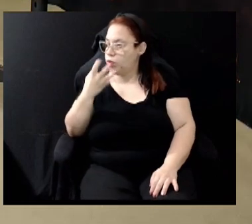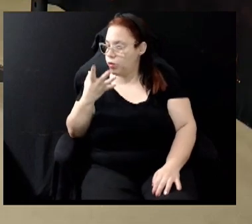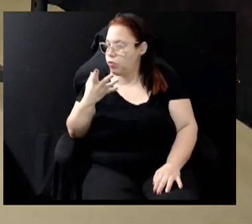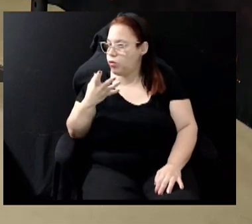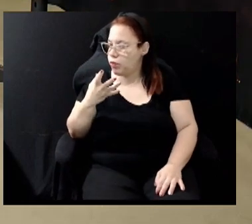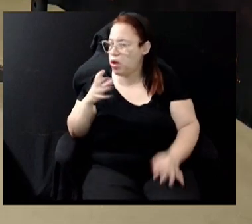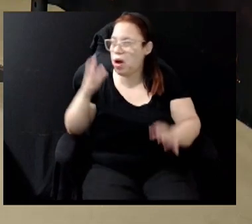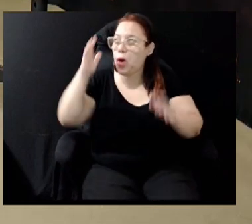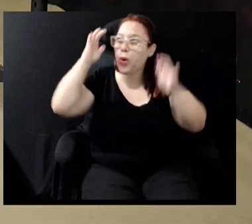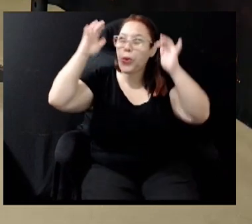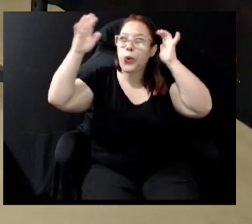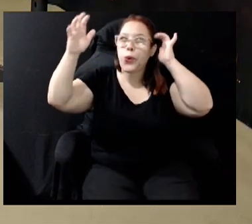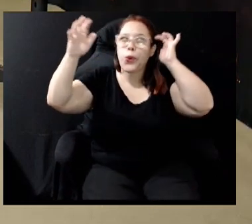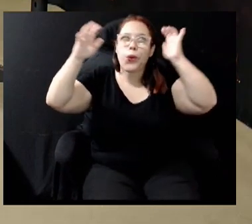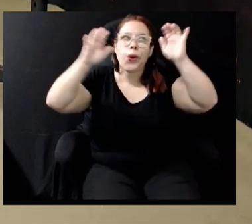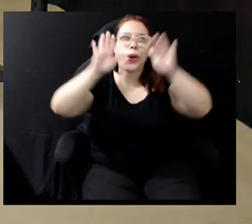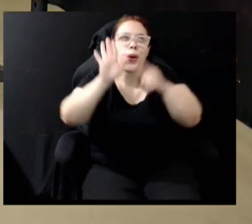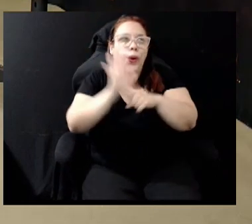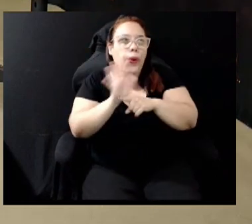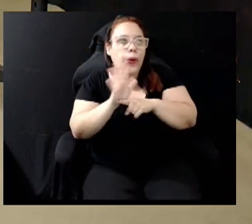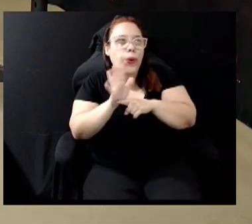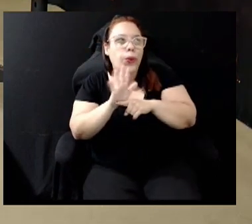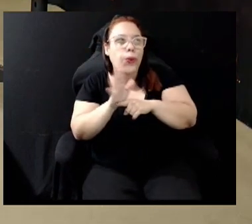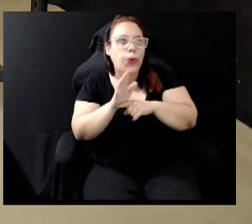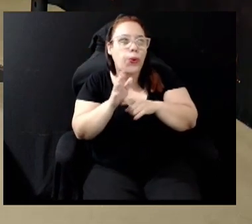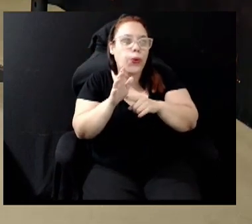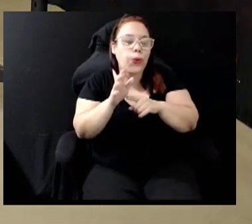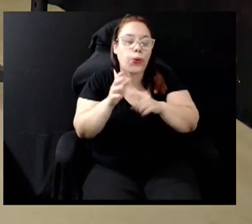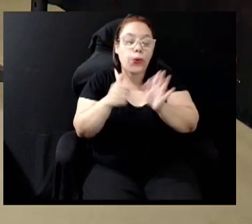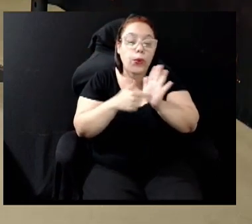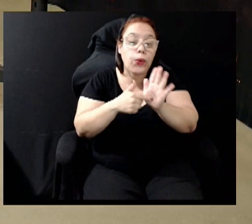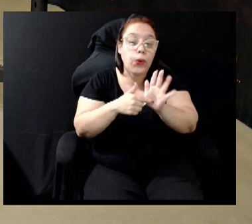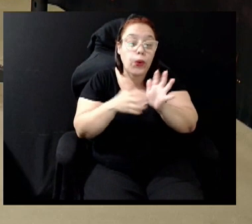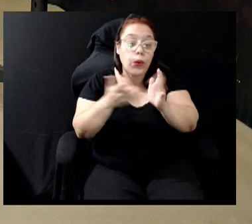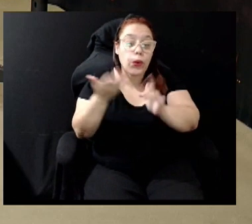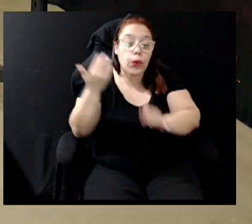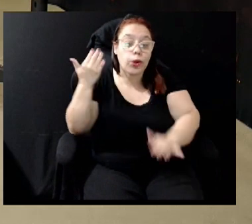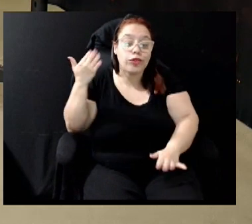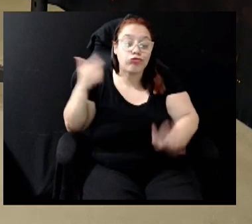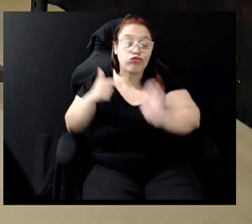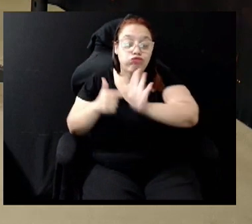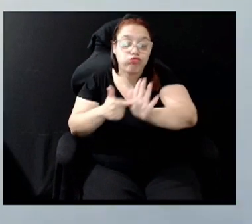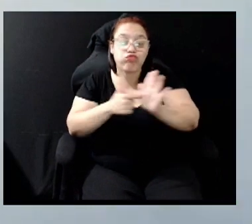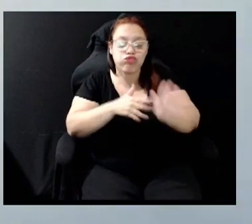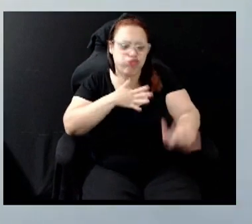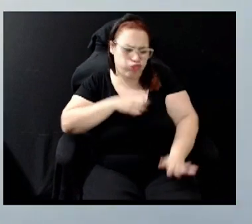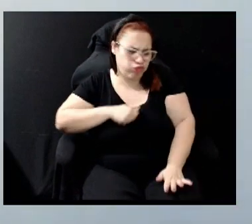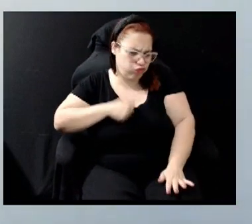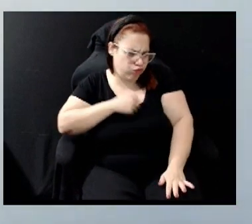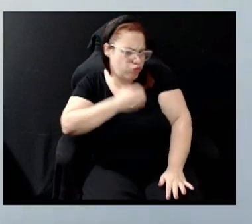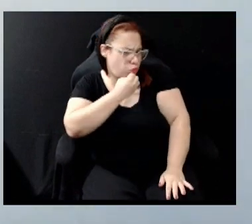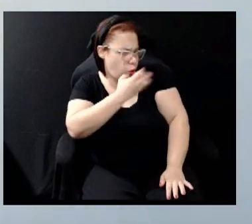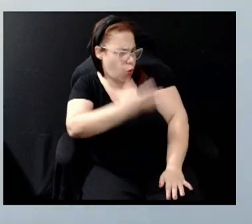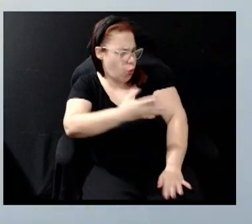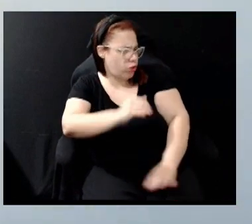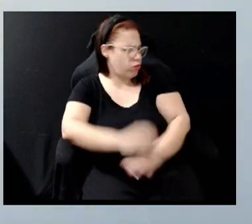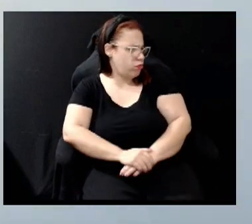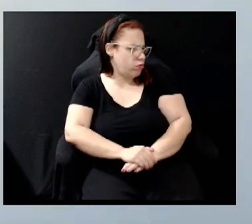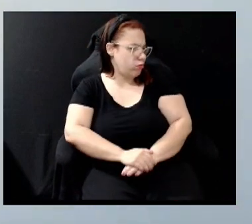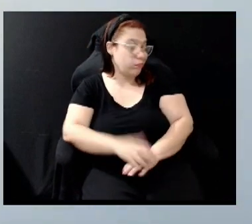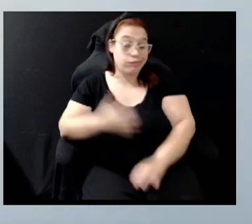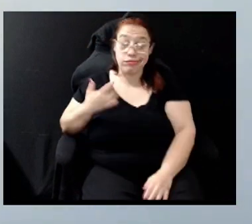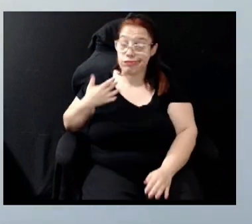nostalgia de assistir desenhos antigos, a gente pode transmitir essa nostalgia gostosa? É transmitida através